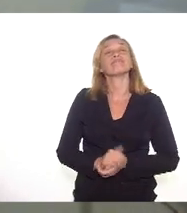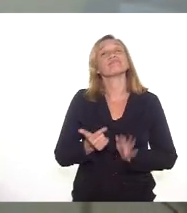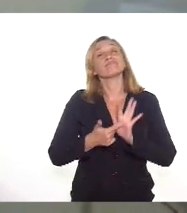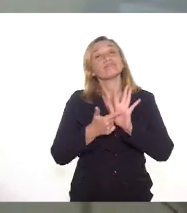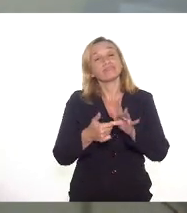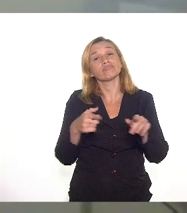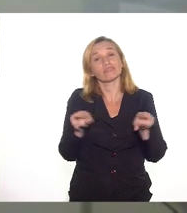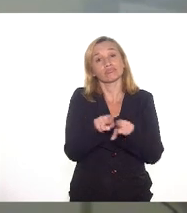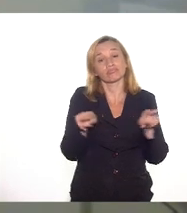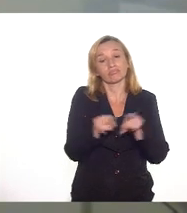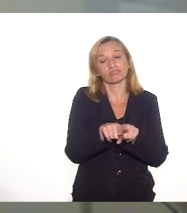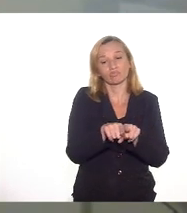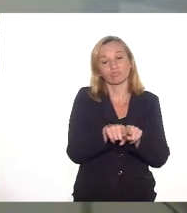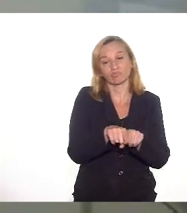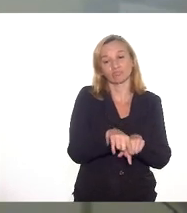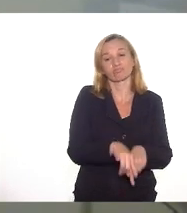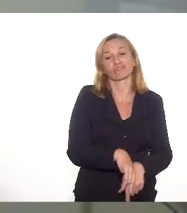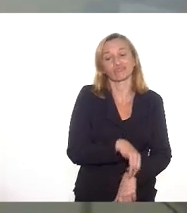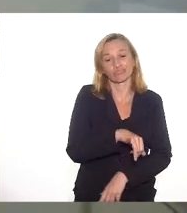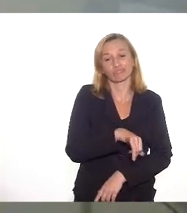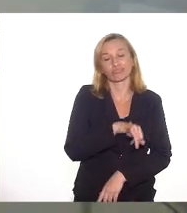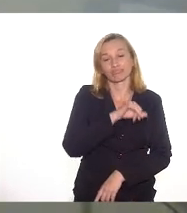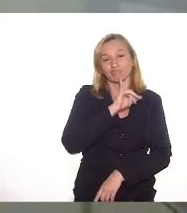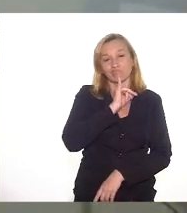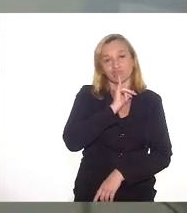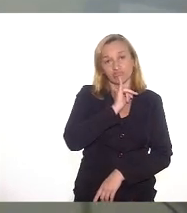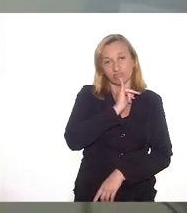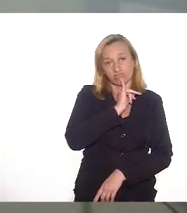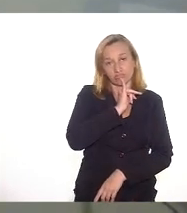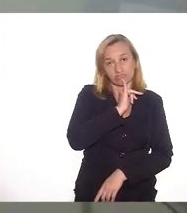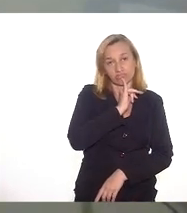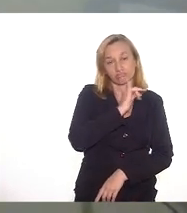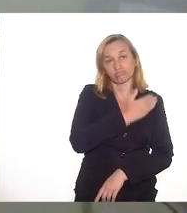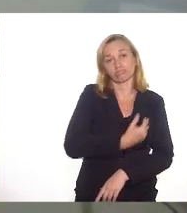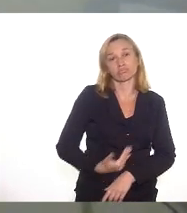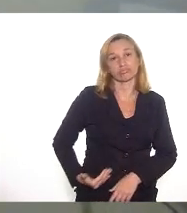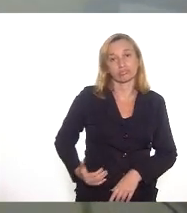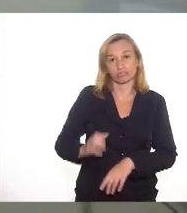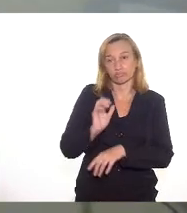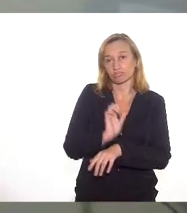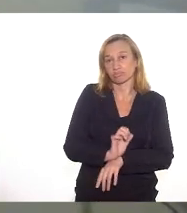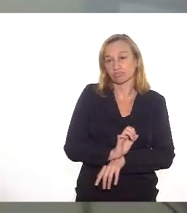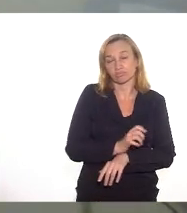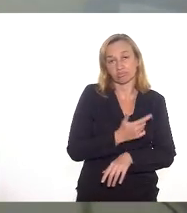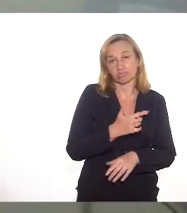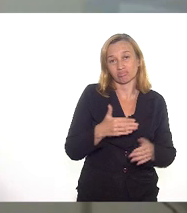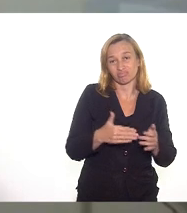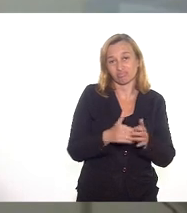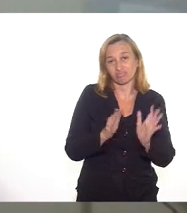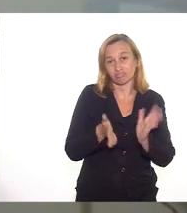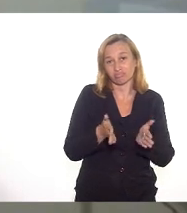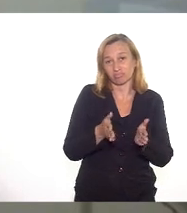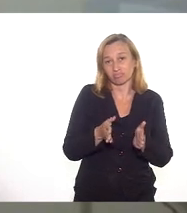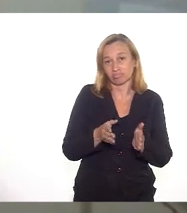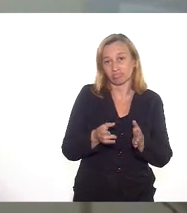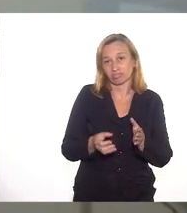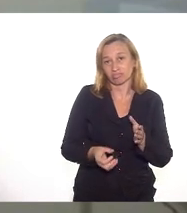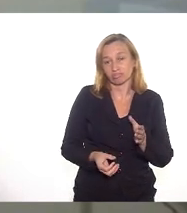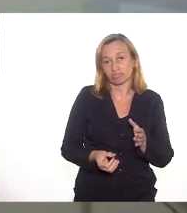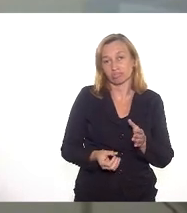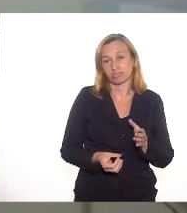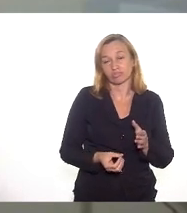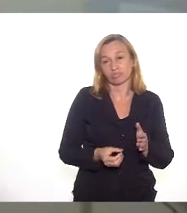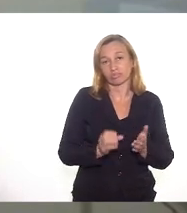mostrar também meu inconformismo do governo do Estado não ter até hoje implantado